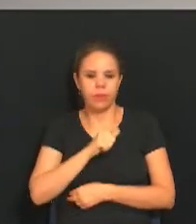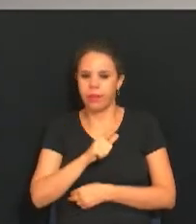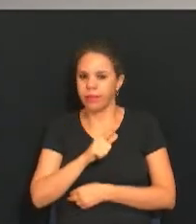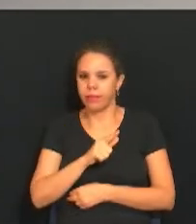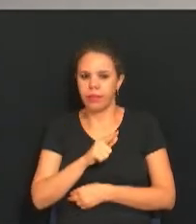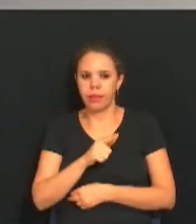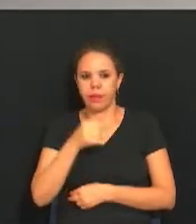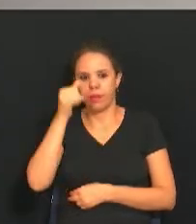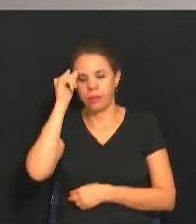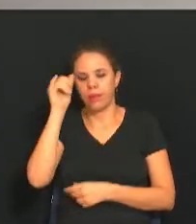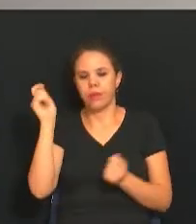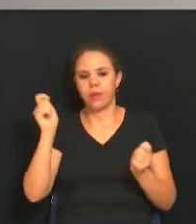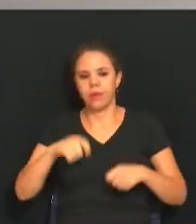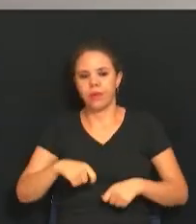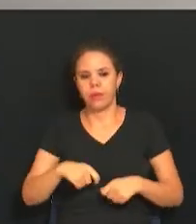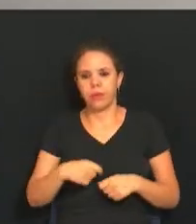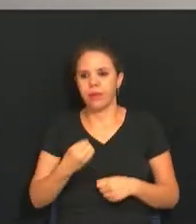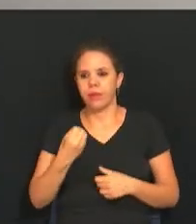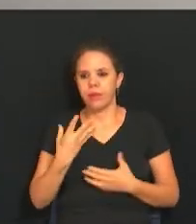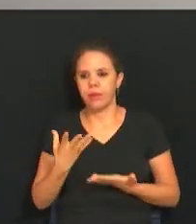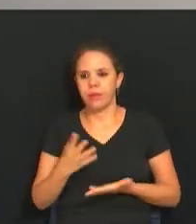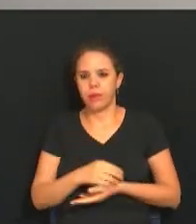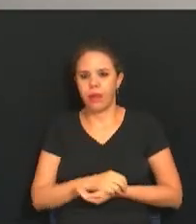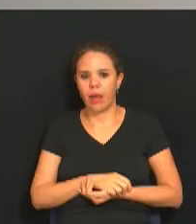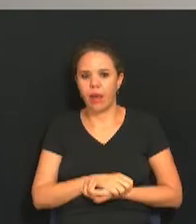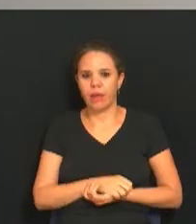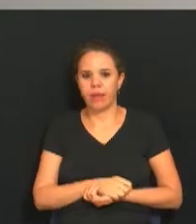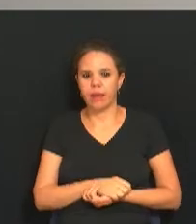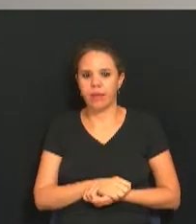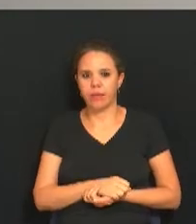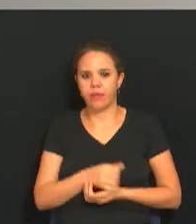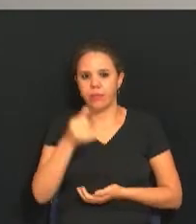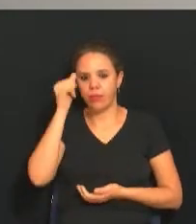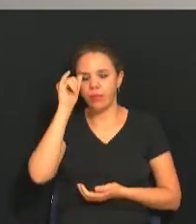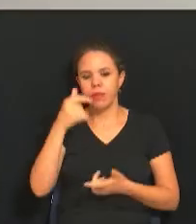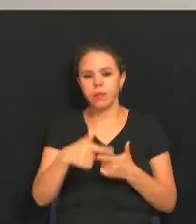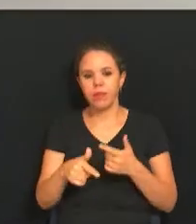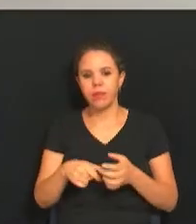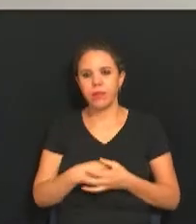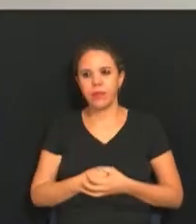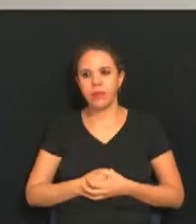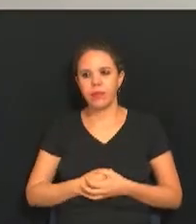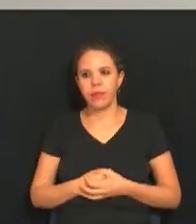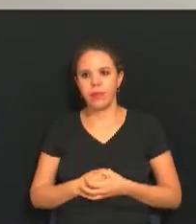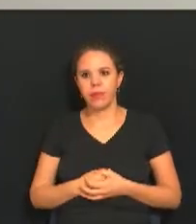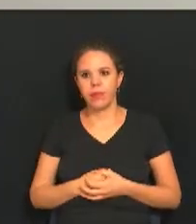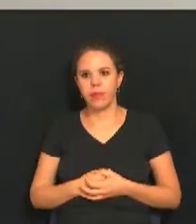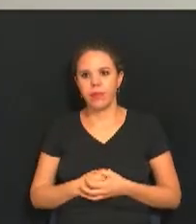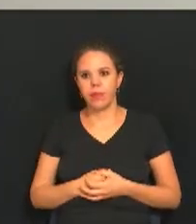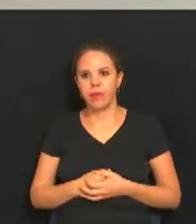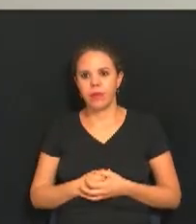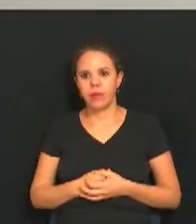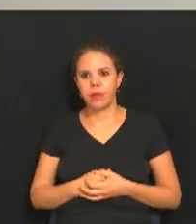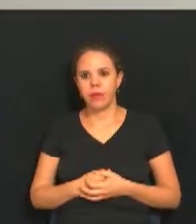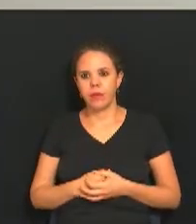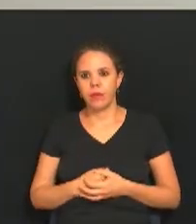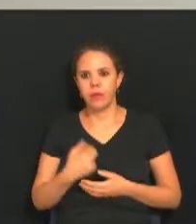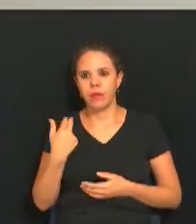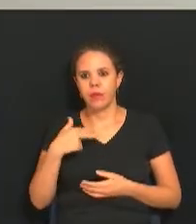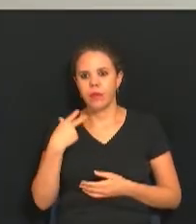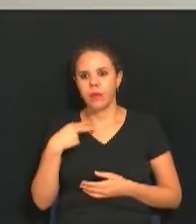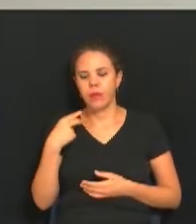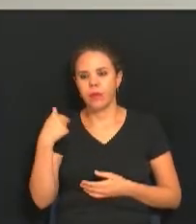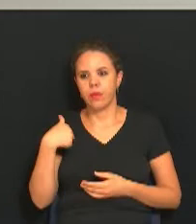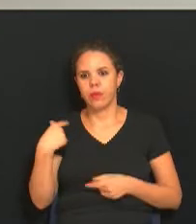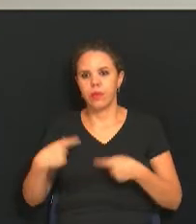prevenir suficientemente bem, não é, para evitar tantos problemas. À disposição esse nobre vereador para